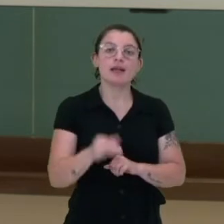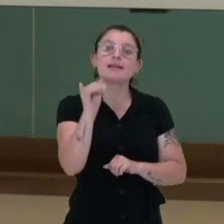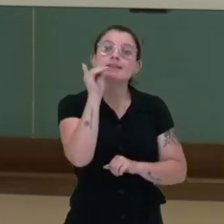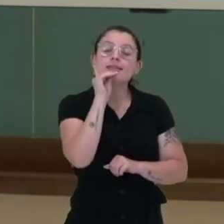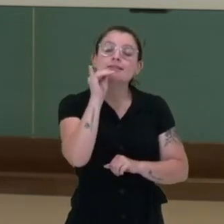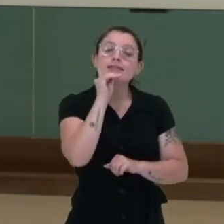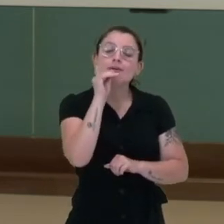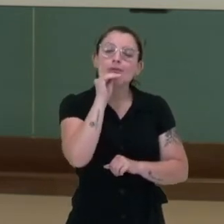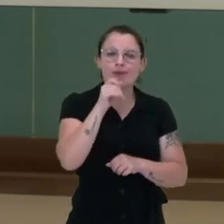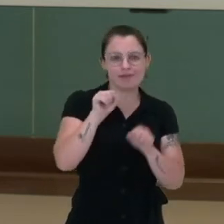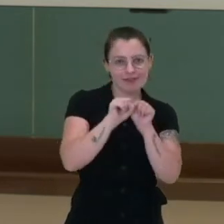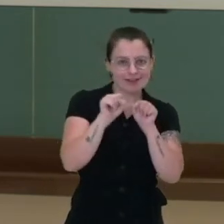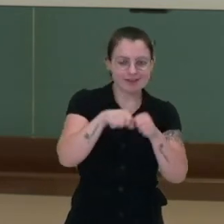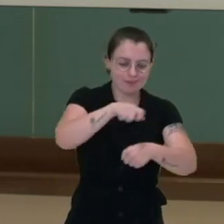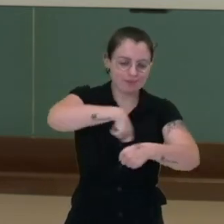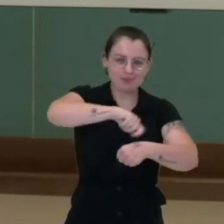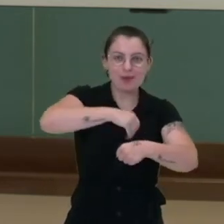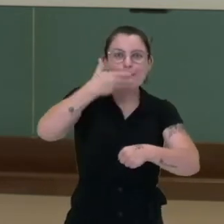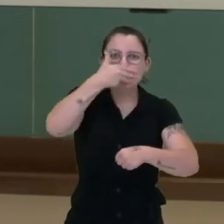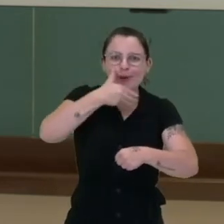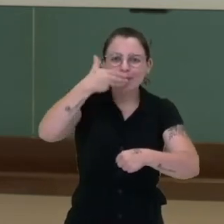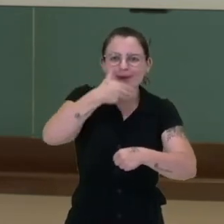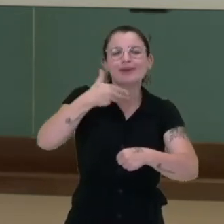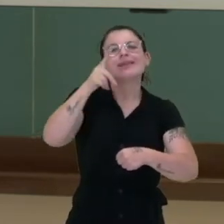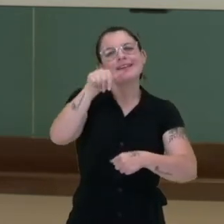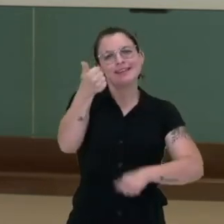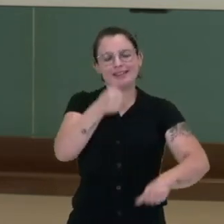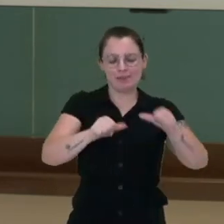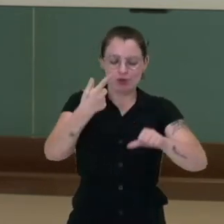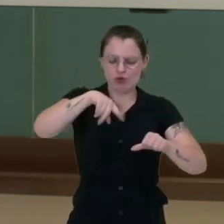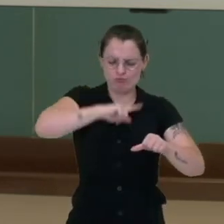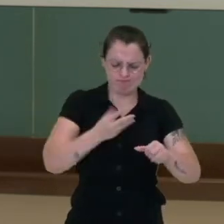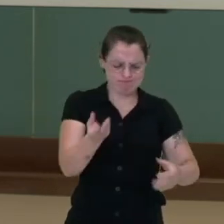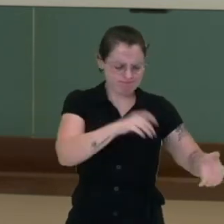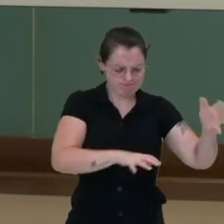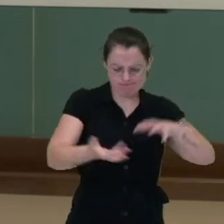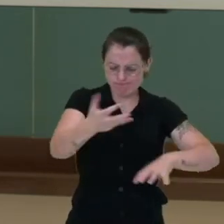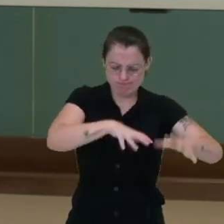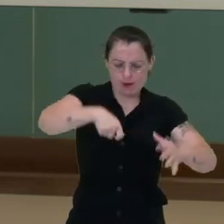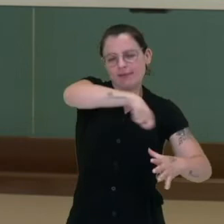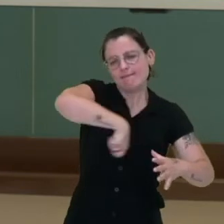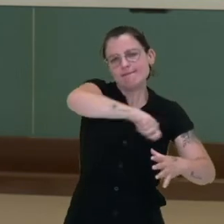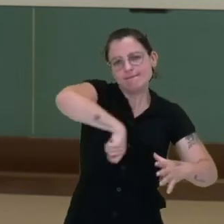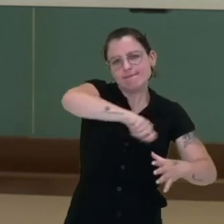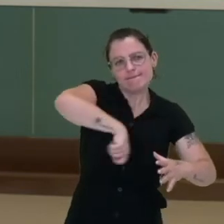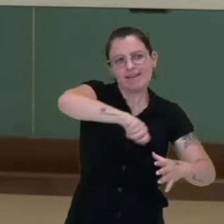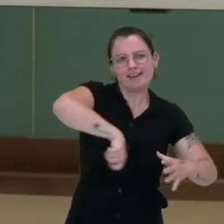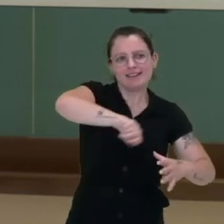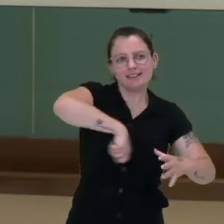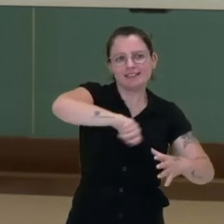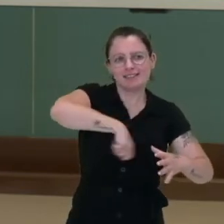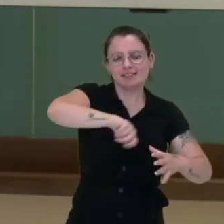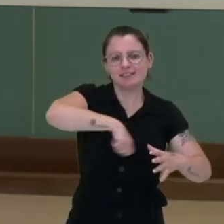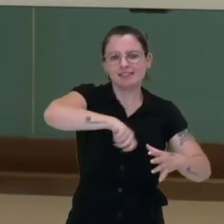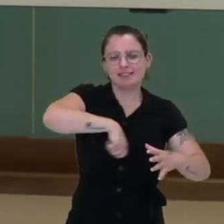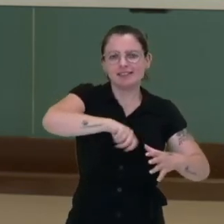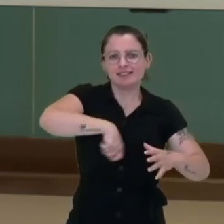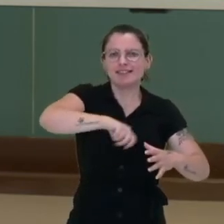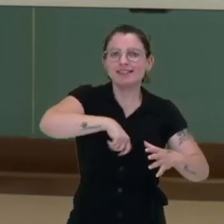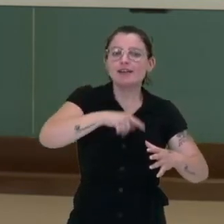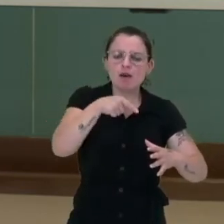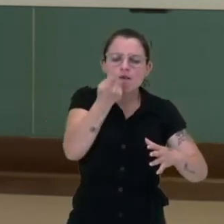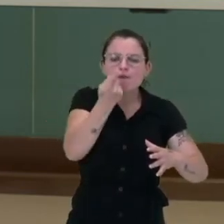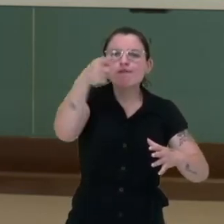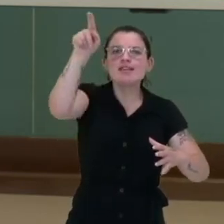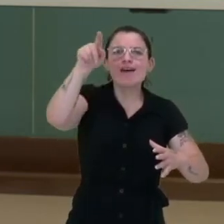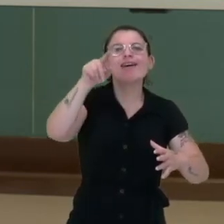uma transformação química. Pegamos os ingredientes, misturamos e qual é o meu produto